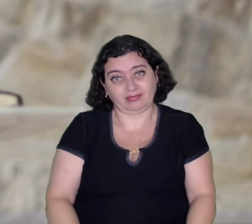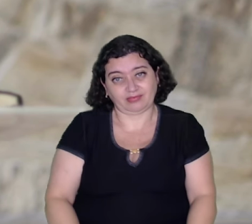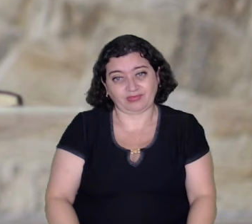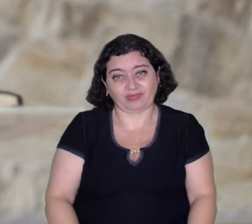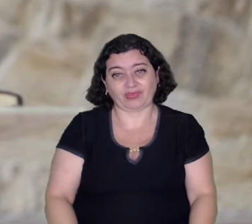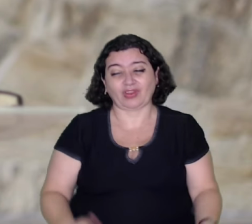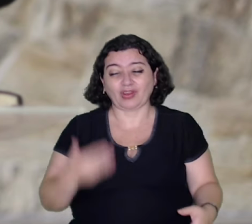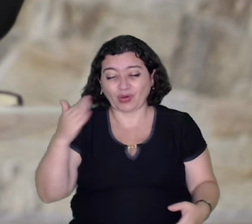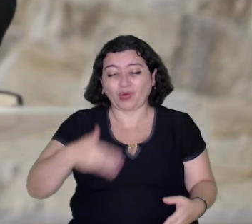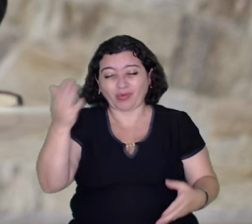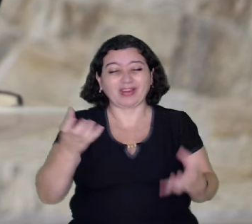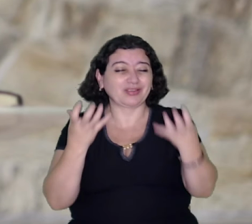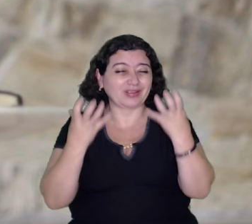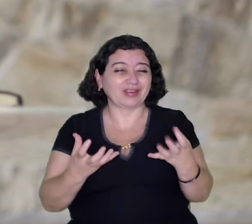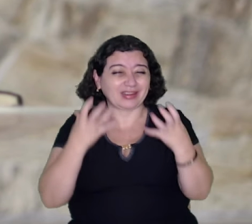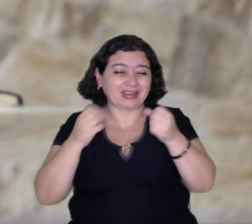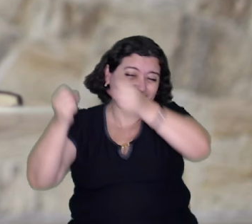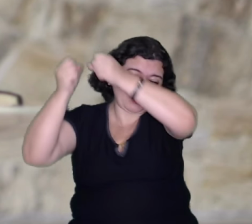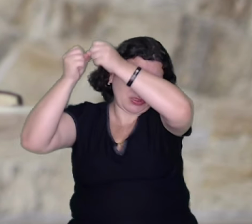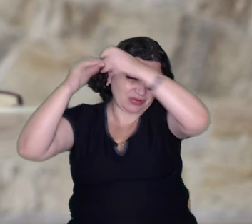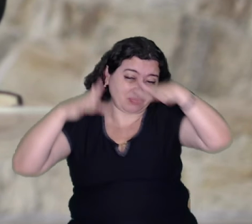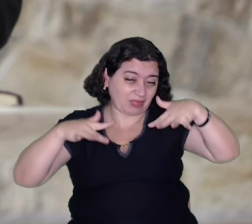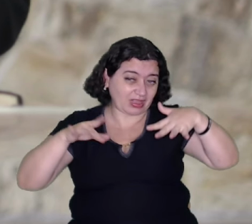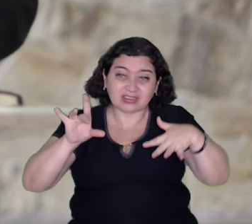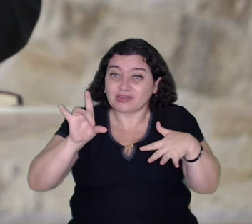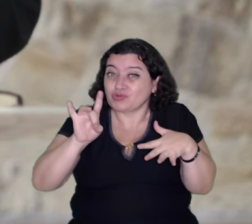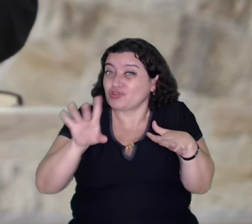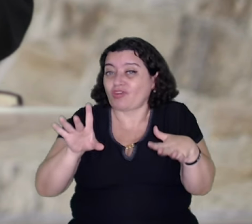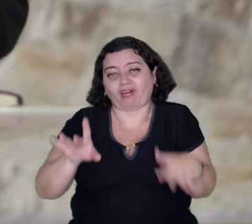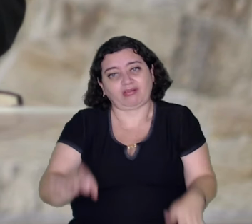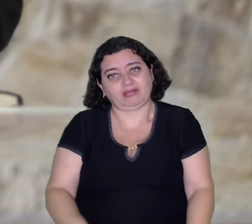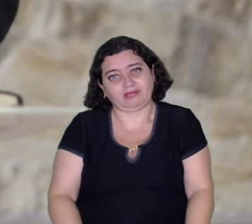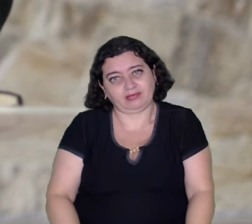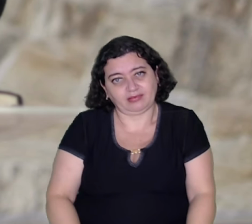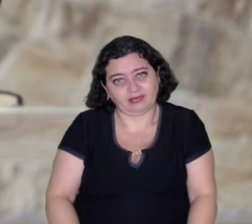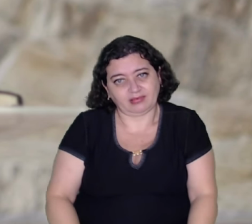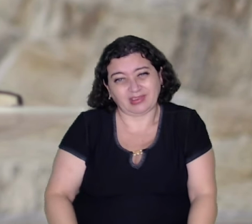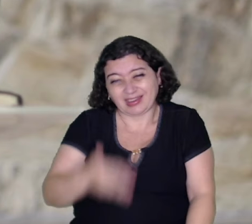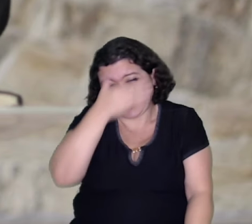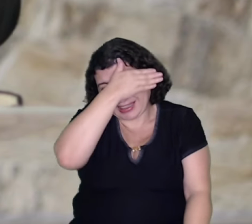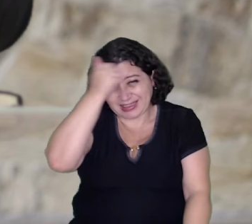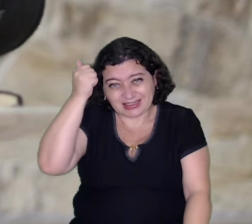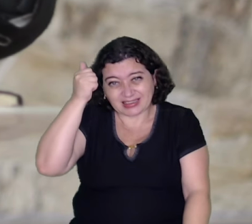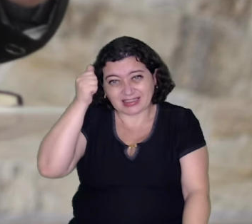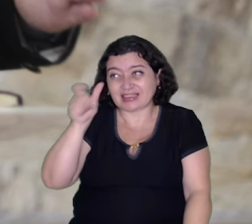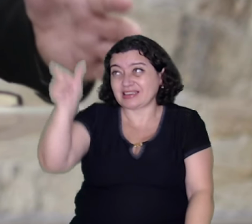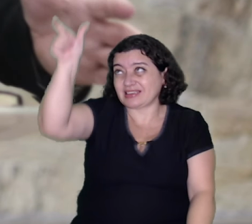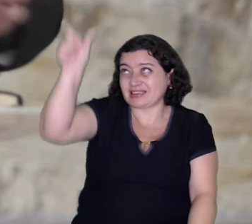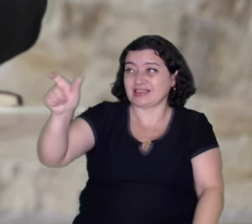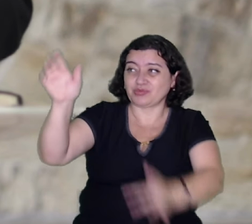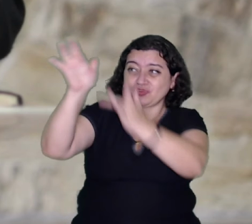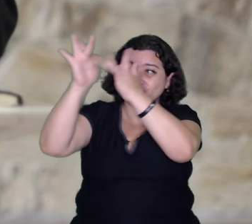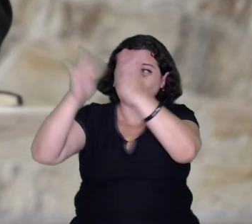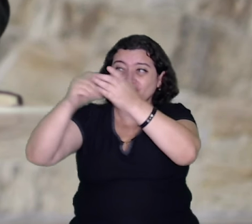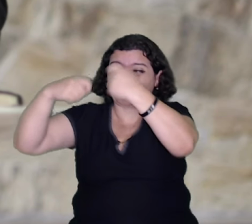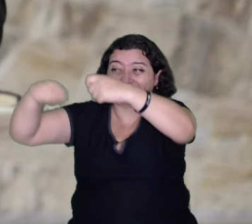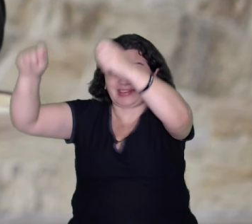quando queremos apenas ser abençoados e esquecemos daquele que nos deu a bênção,